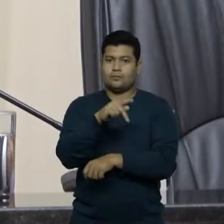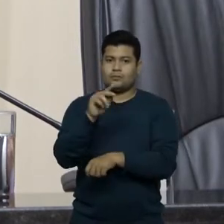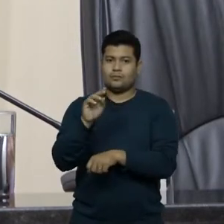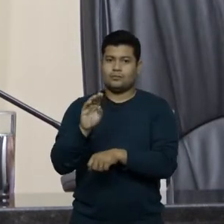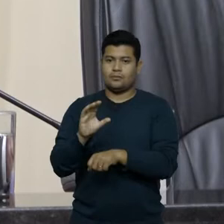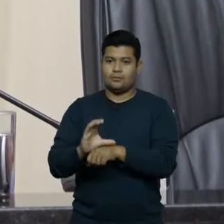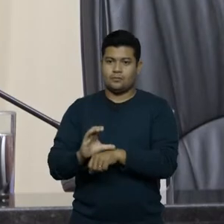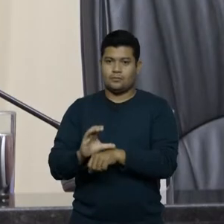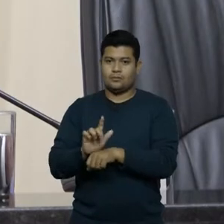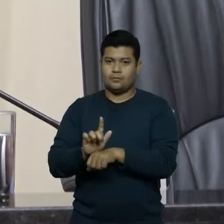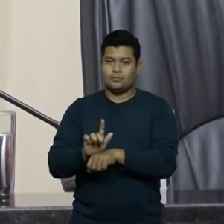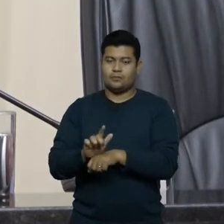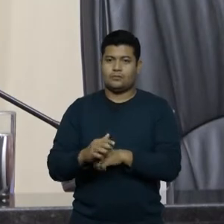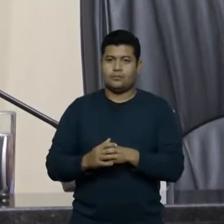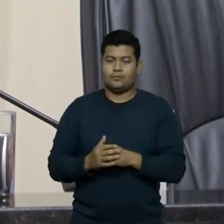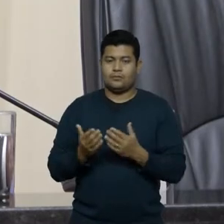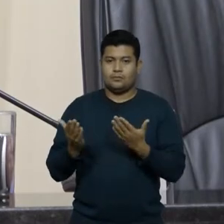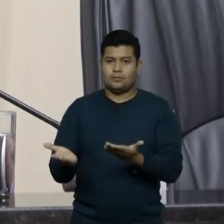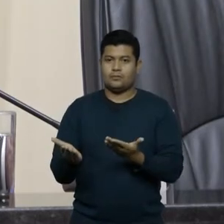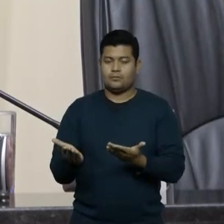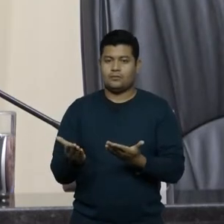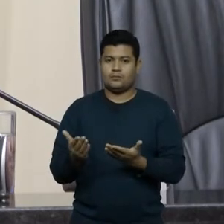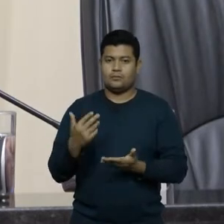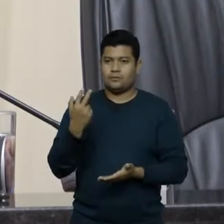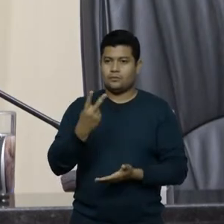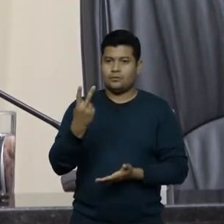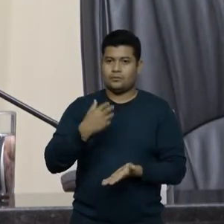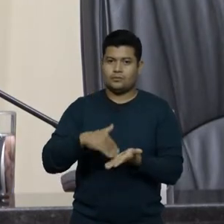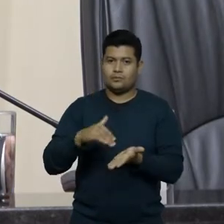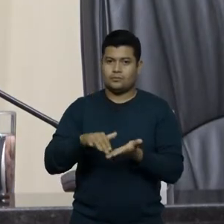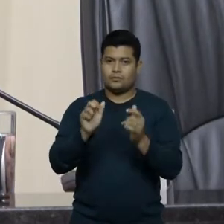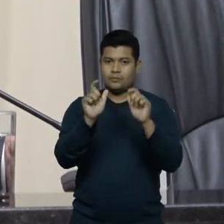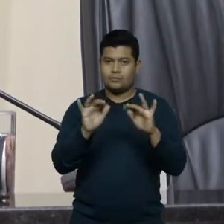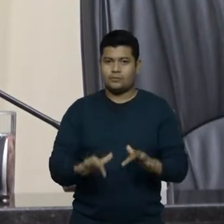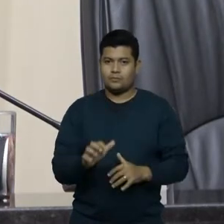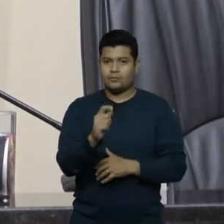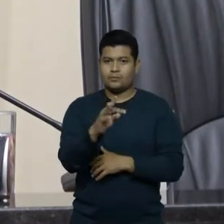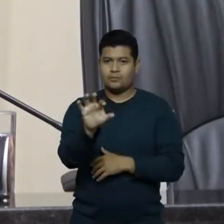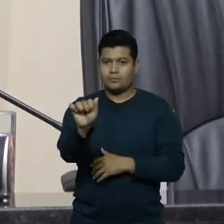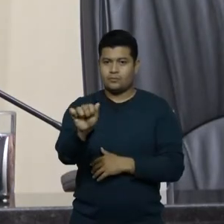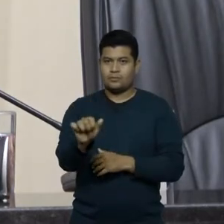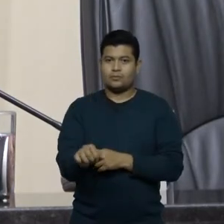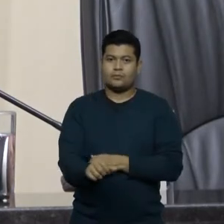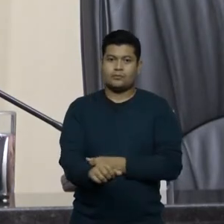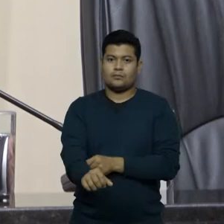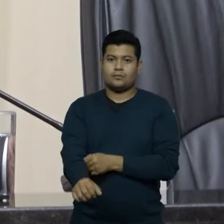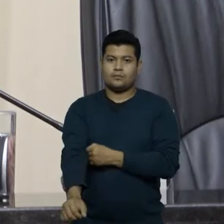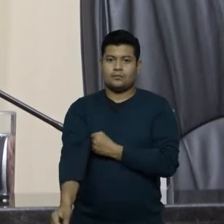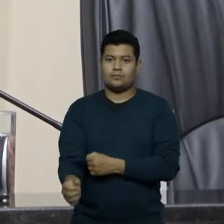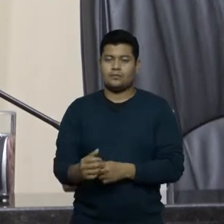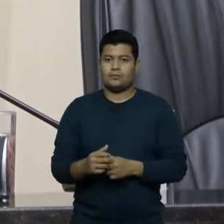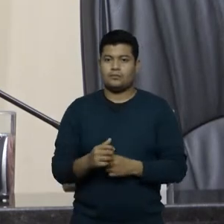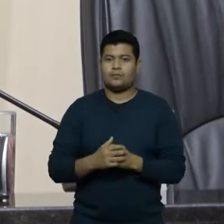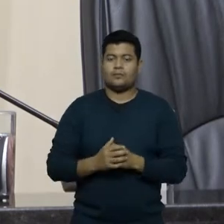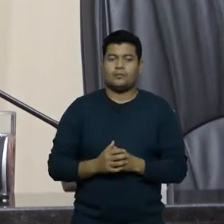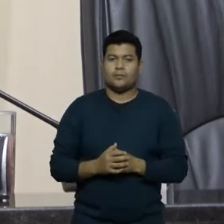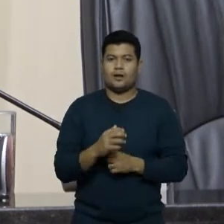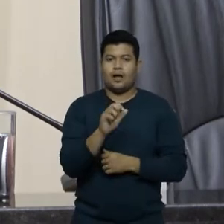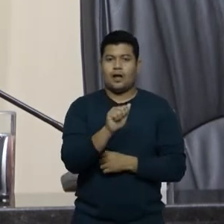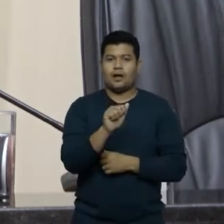constar o segundo o secretário lavrou a presente ata ata da